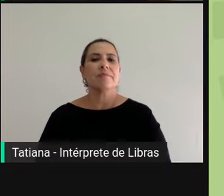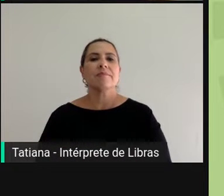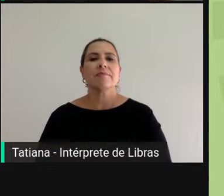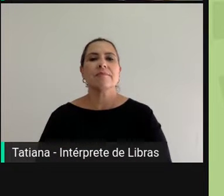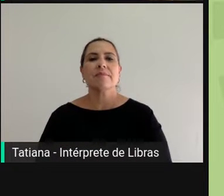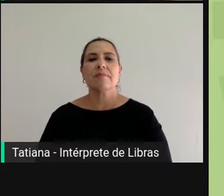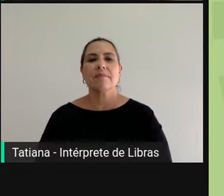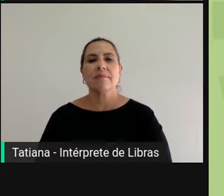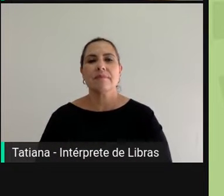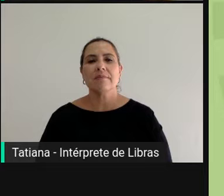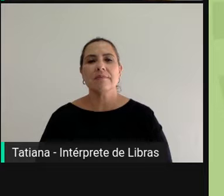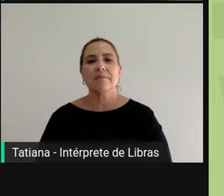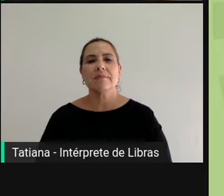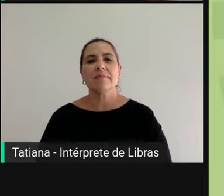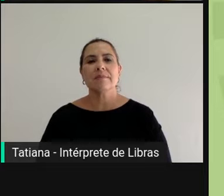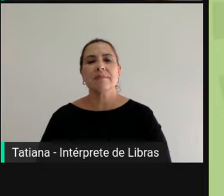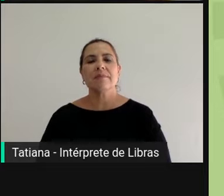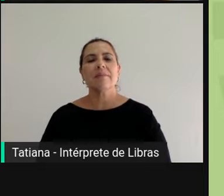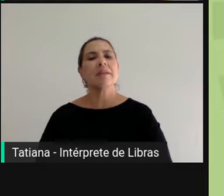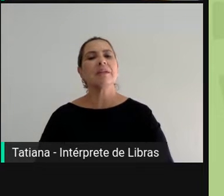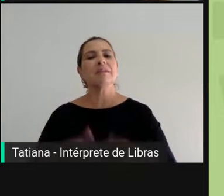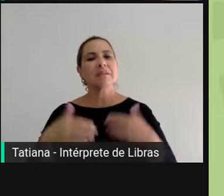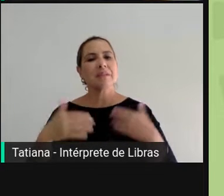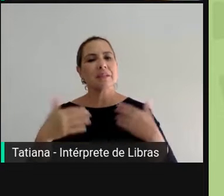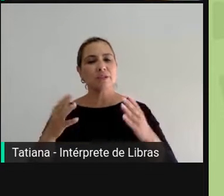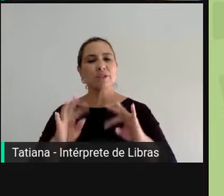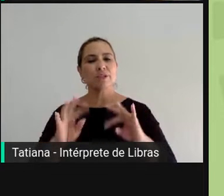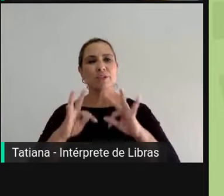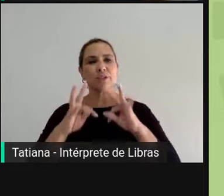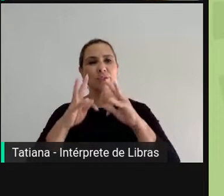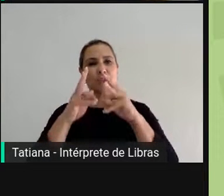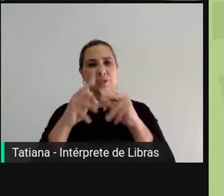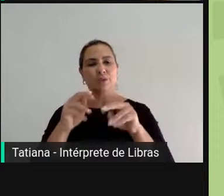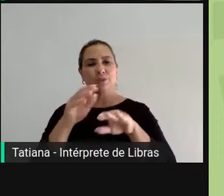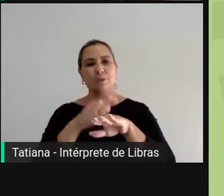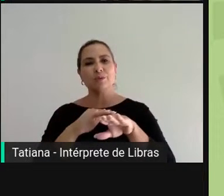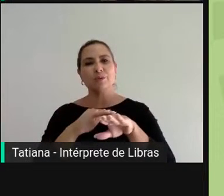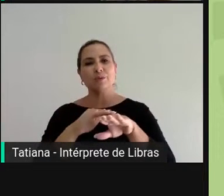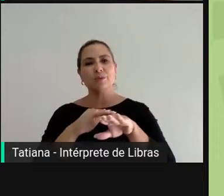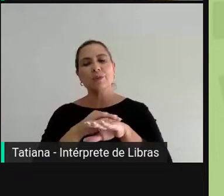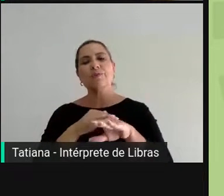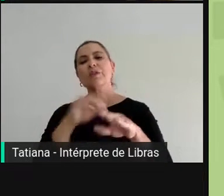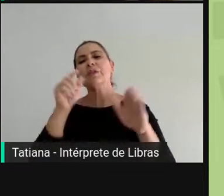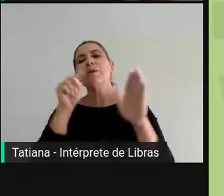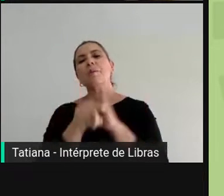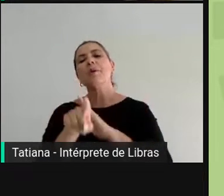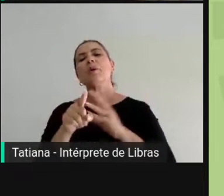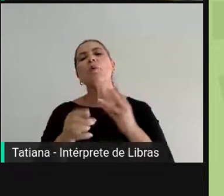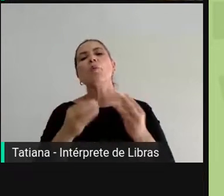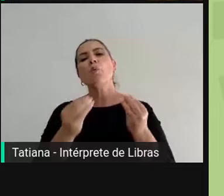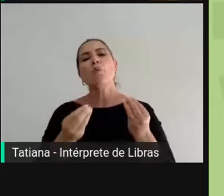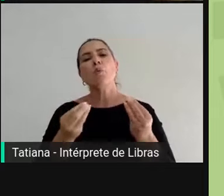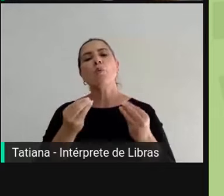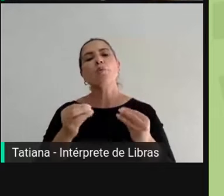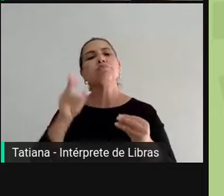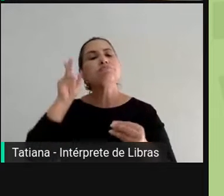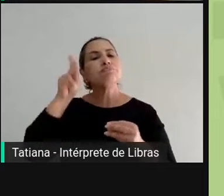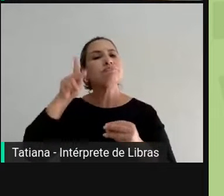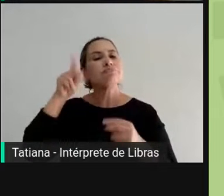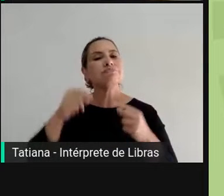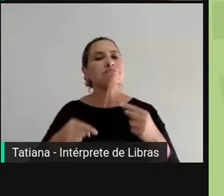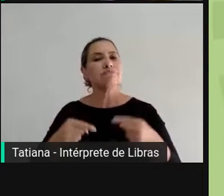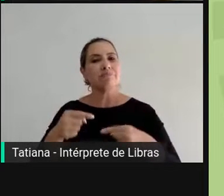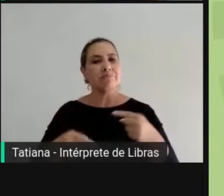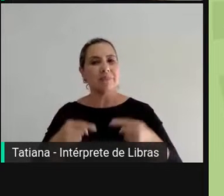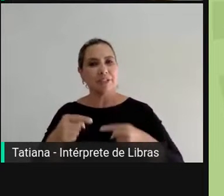Então, diante de toda essa questão que eu conversei, eu volto a perguntar como as atuais parlamentares brasileiras, considerando